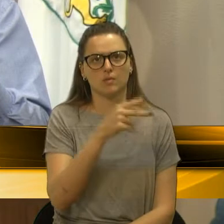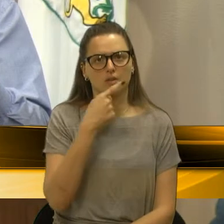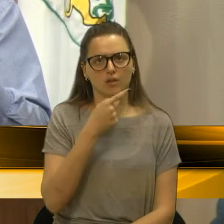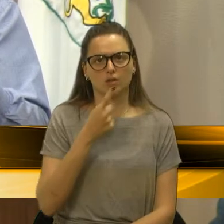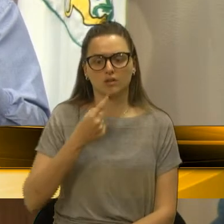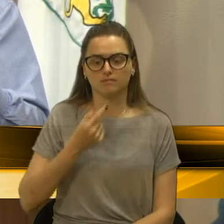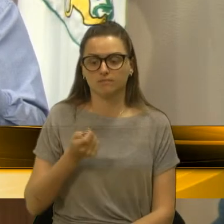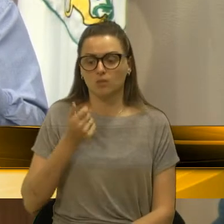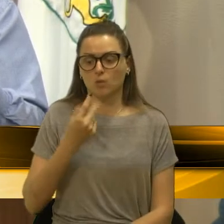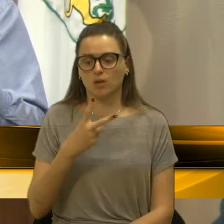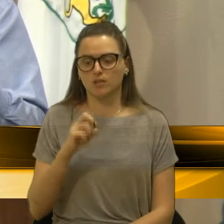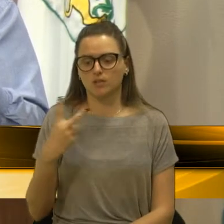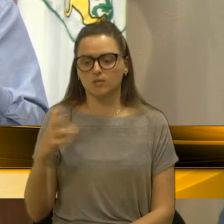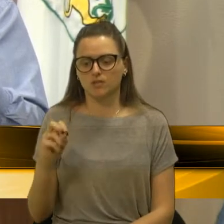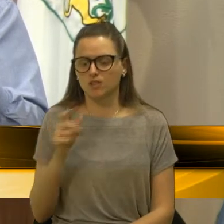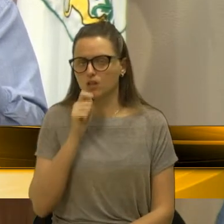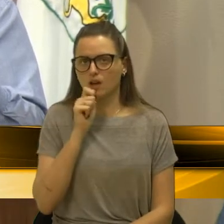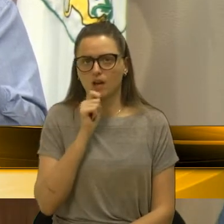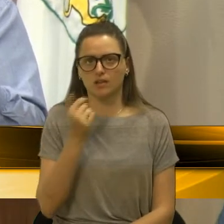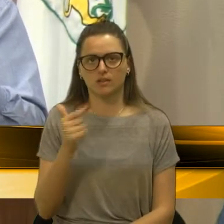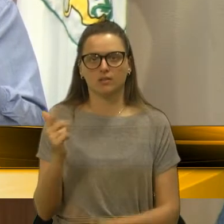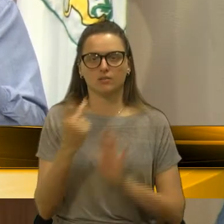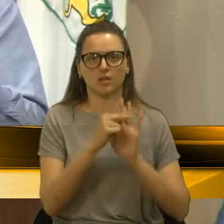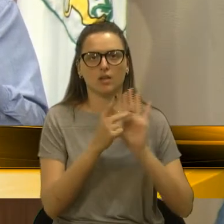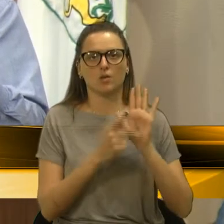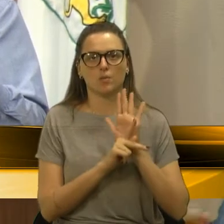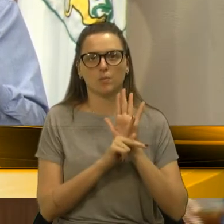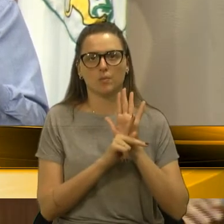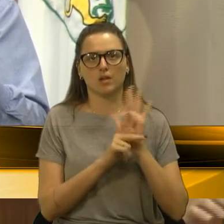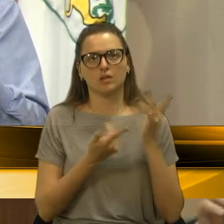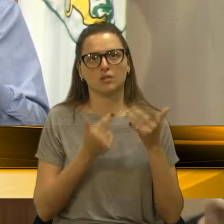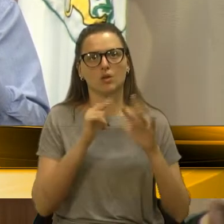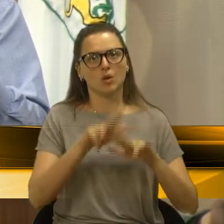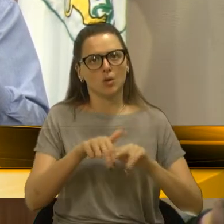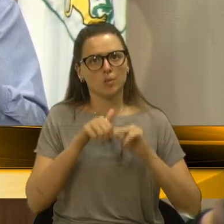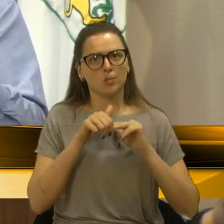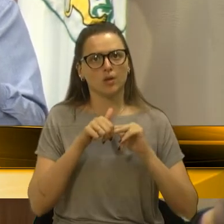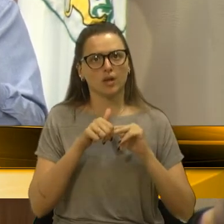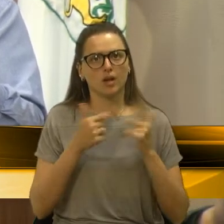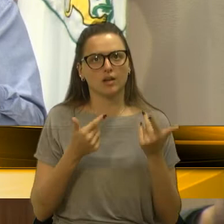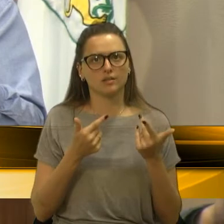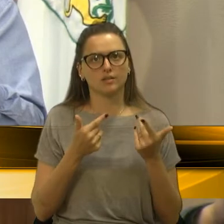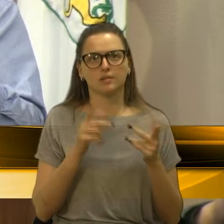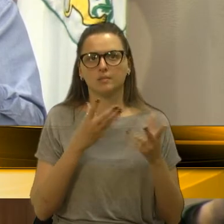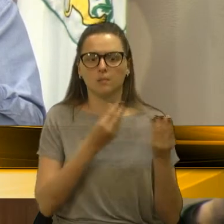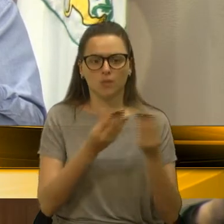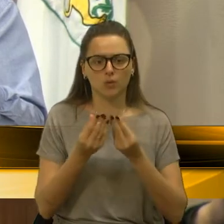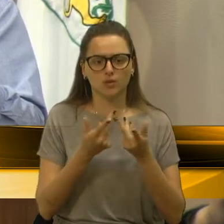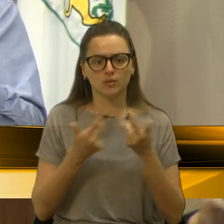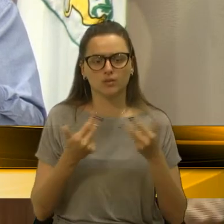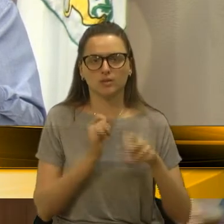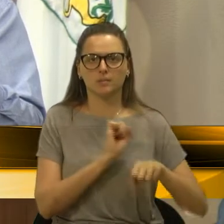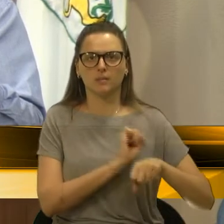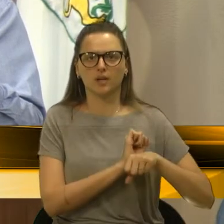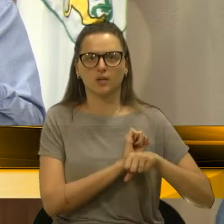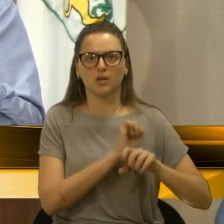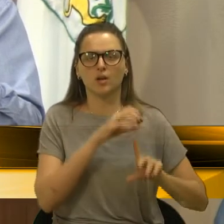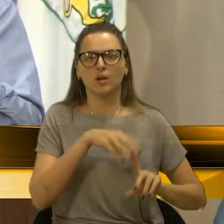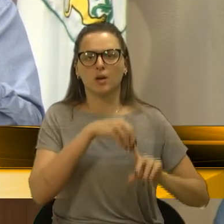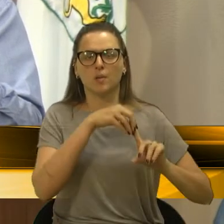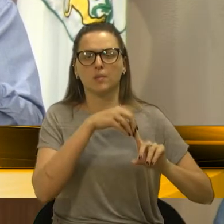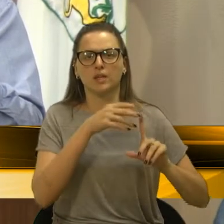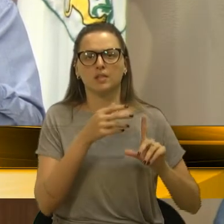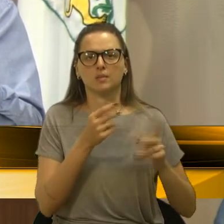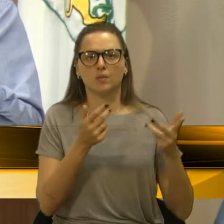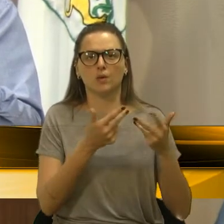em 2020 e ainda não temos um novo plano diretor. Por causa disso, muitas coisas ficaram paradas, principalmente dentro das